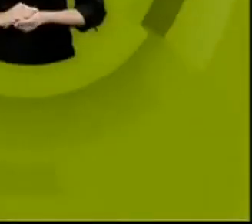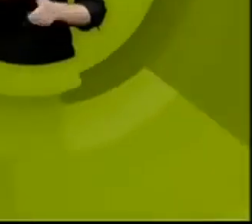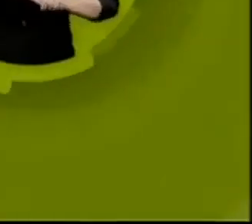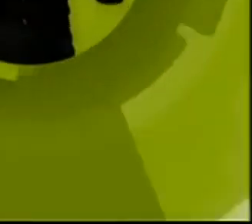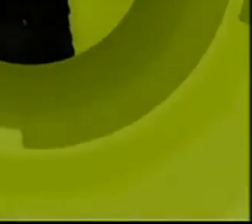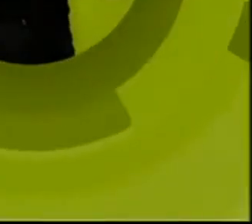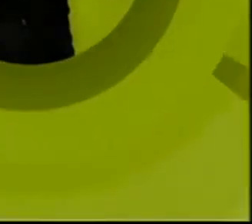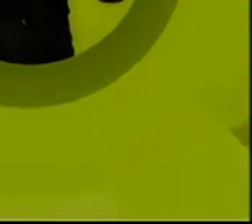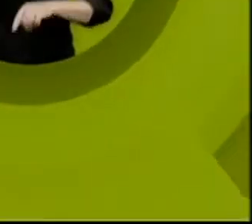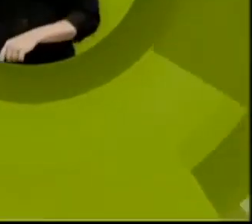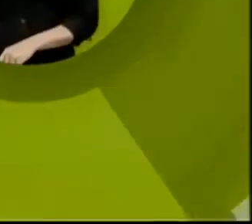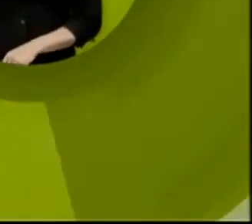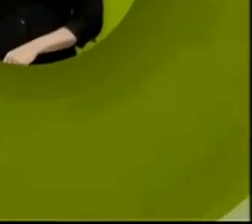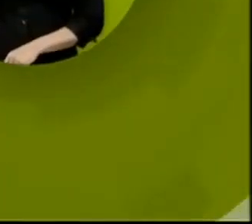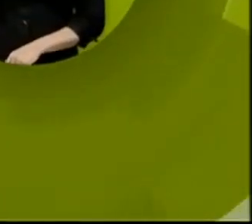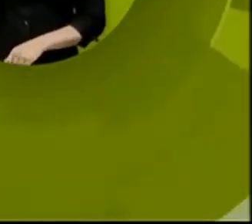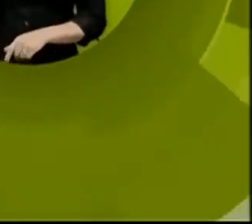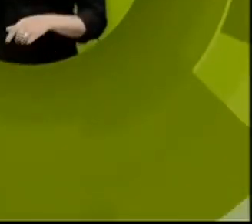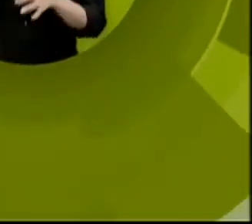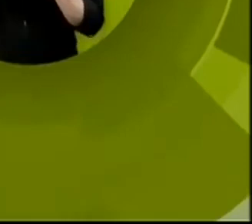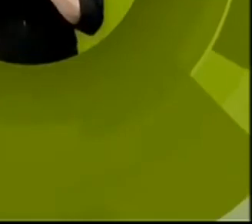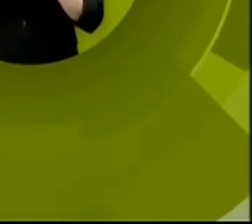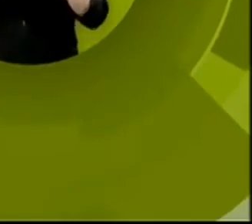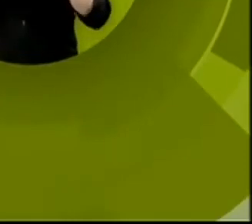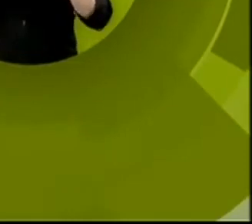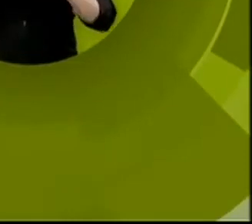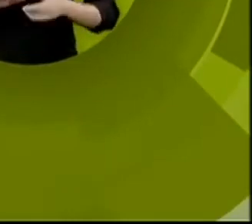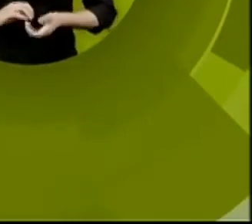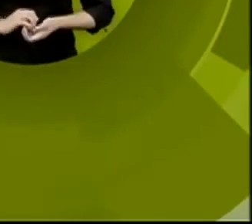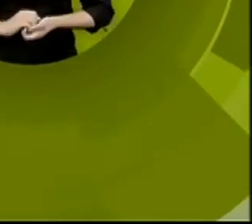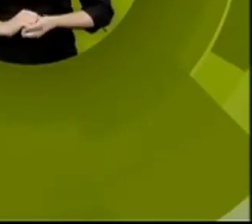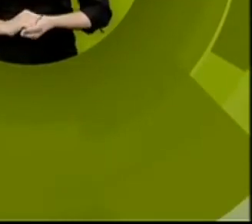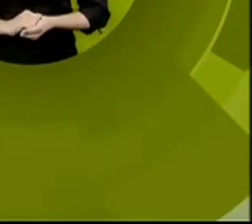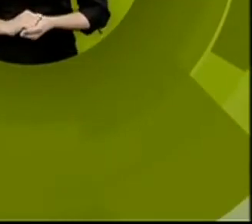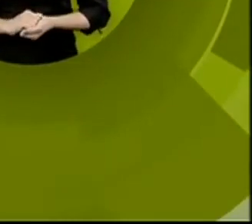O programa a seguir é livre para todos os públicos.